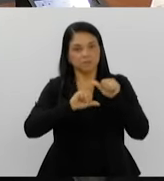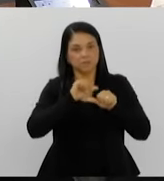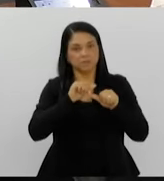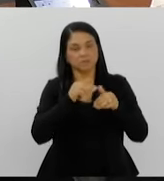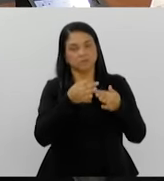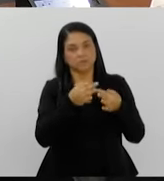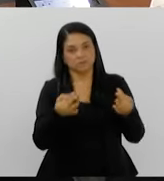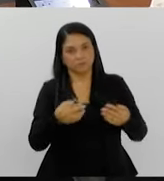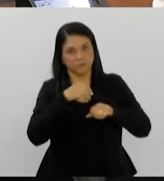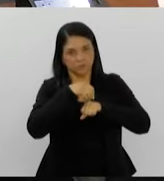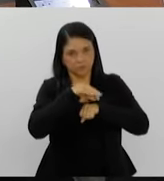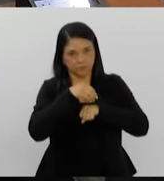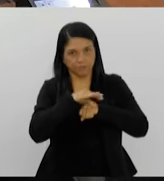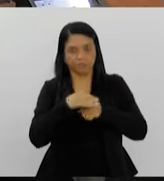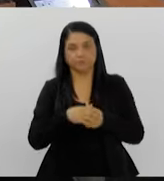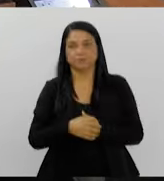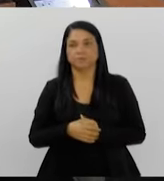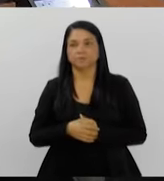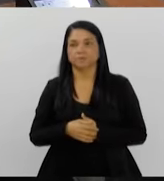simples